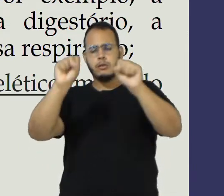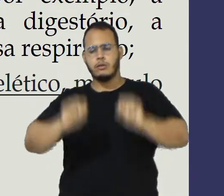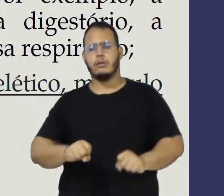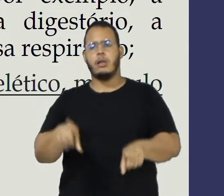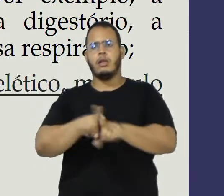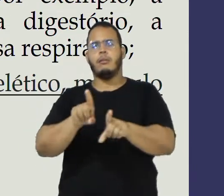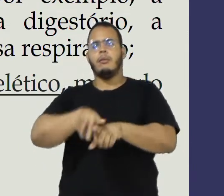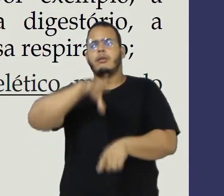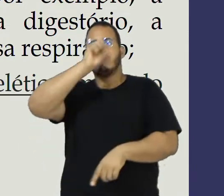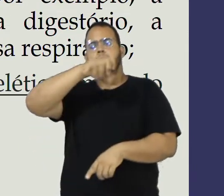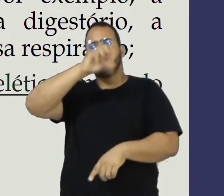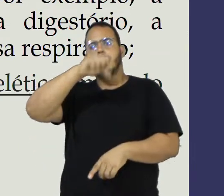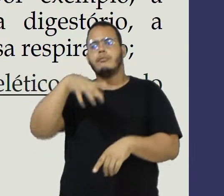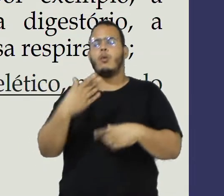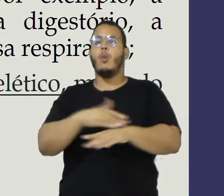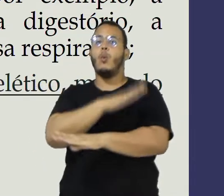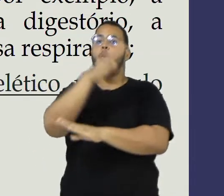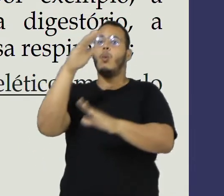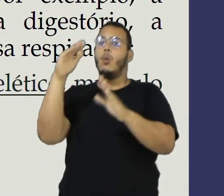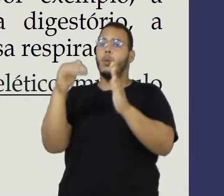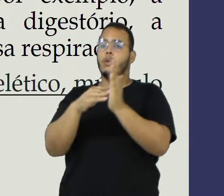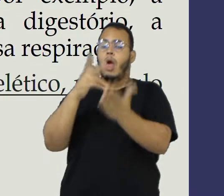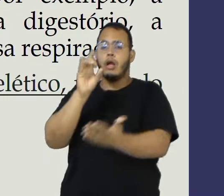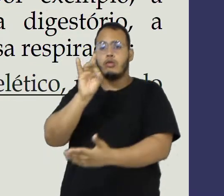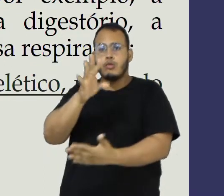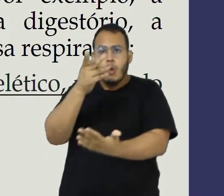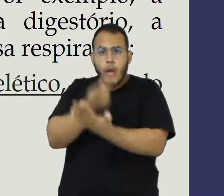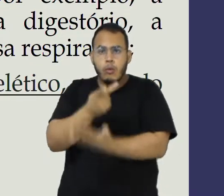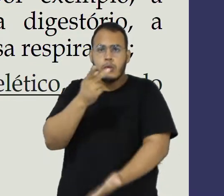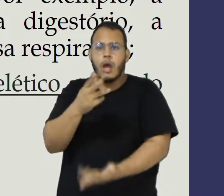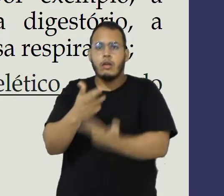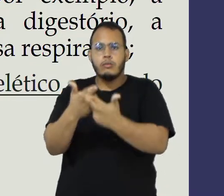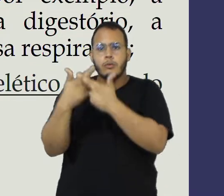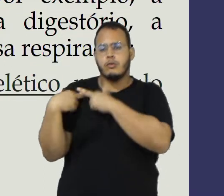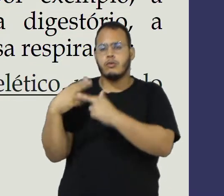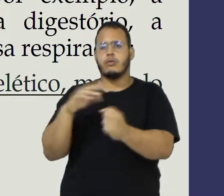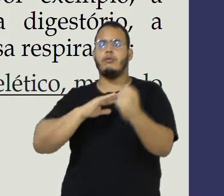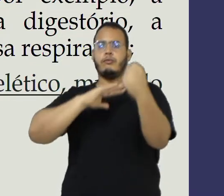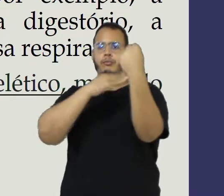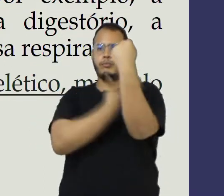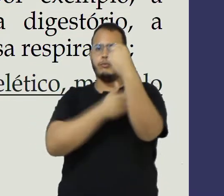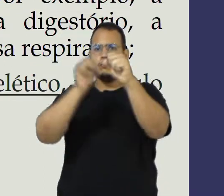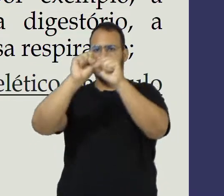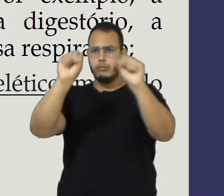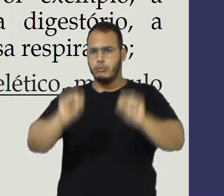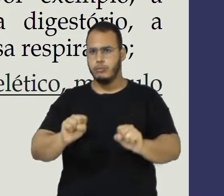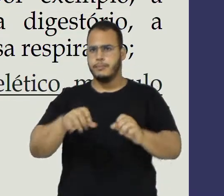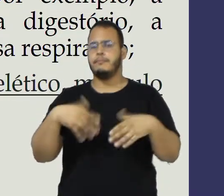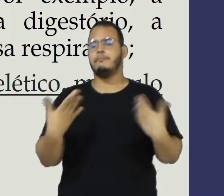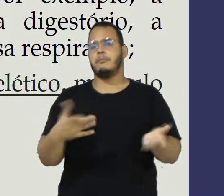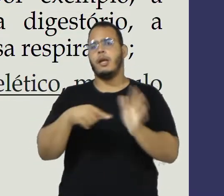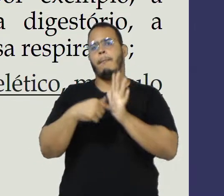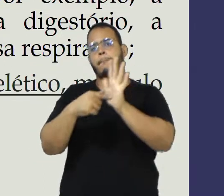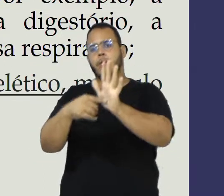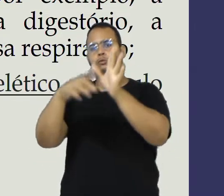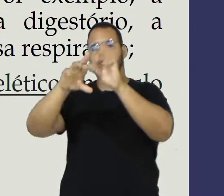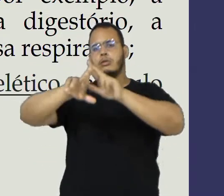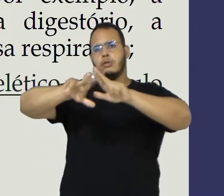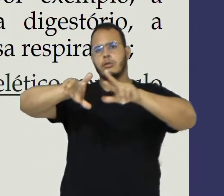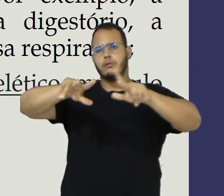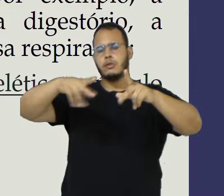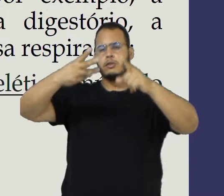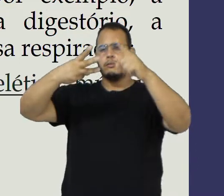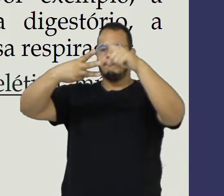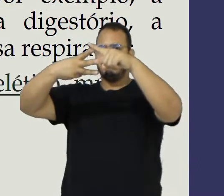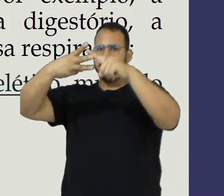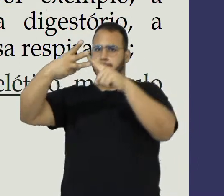nossa respiração. Tudo isso só acontece graças ao sistema muscular, ok? Mas aí, eles podem ser divididos em 3